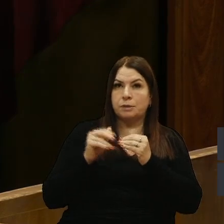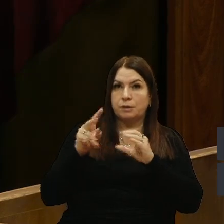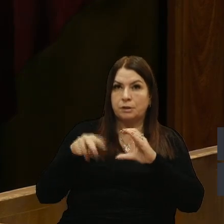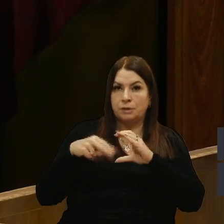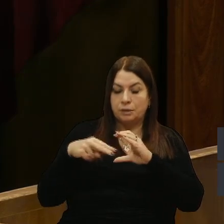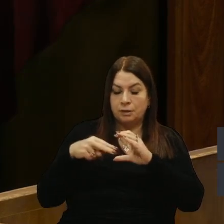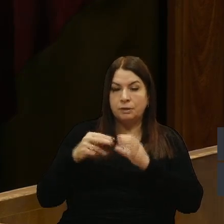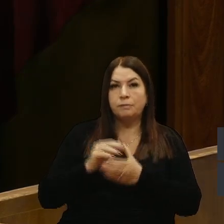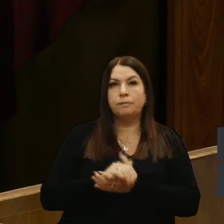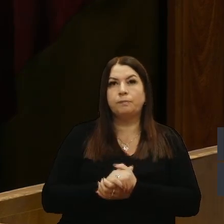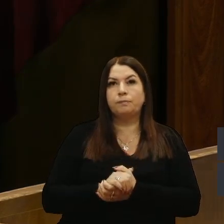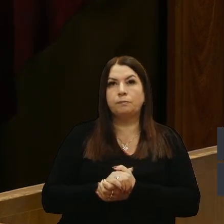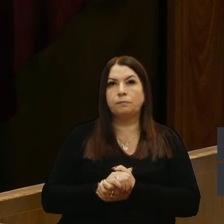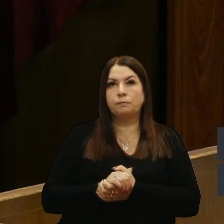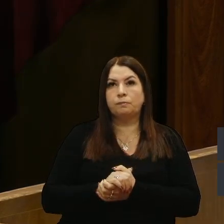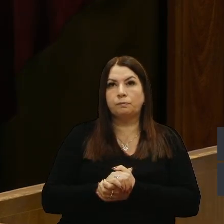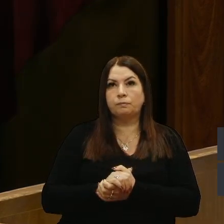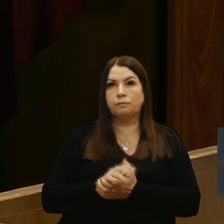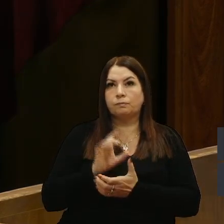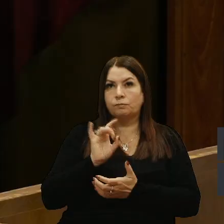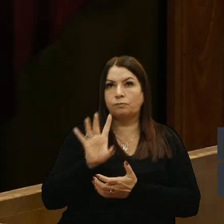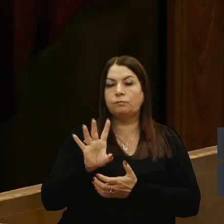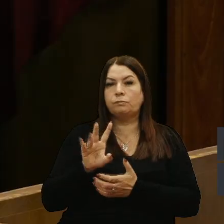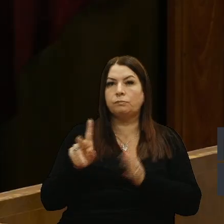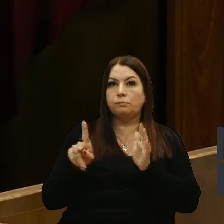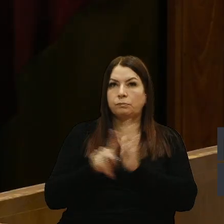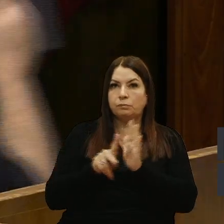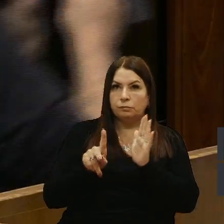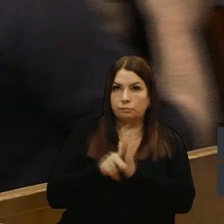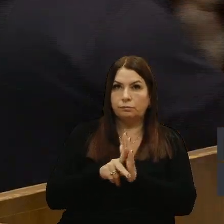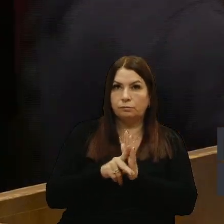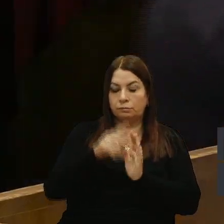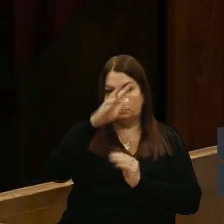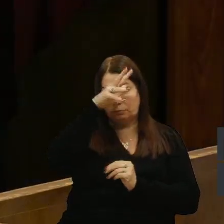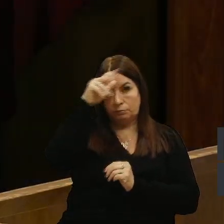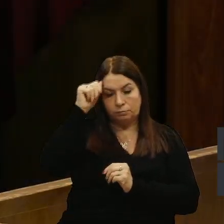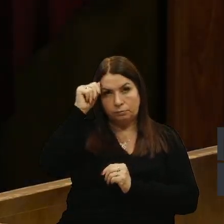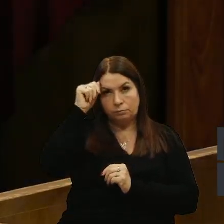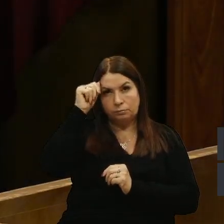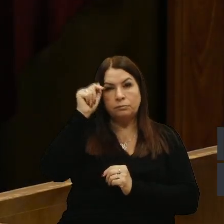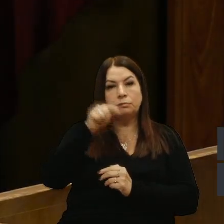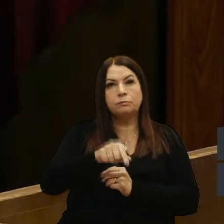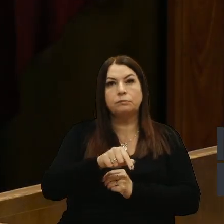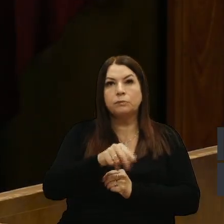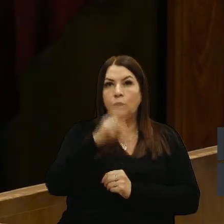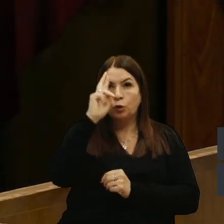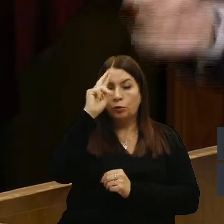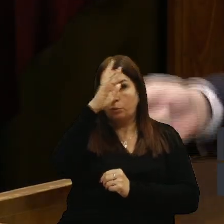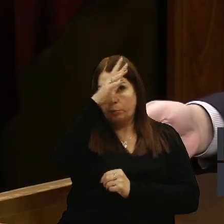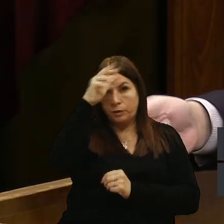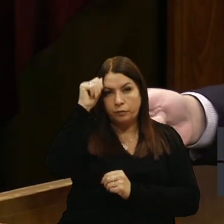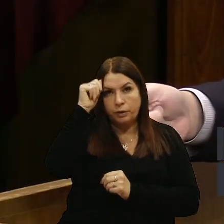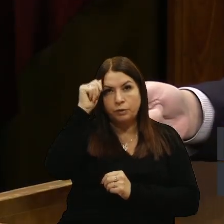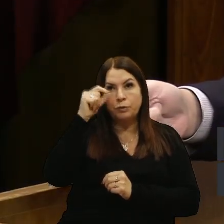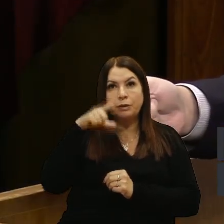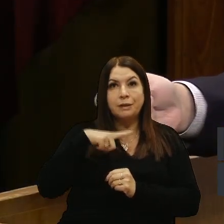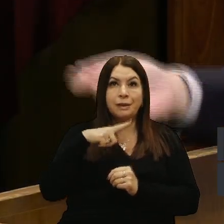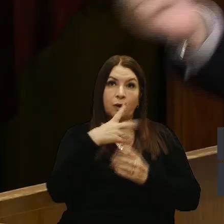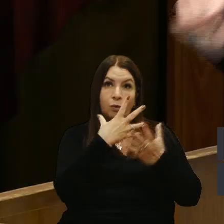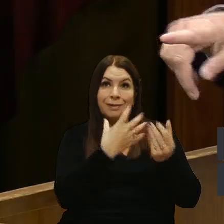Parlamento Municipal, que só apenas pelo próprio Poder Executivo, pelo próprio prefeito deu o